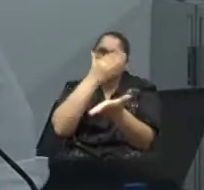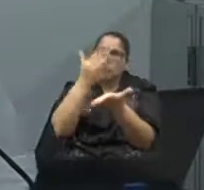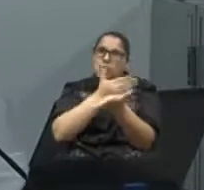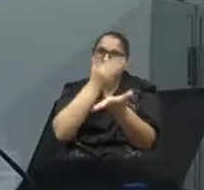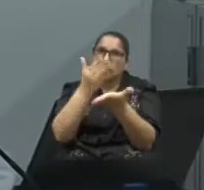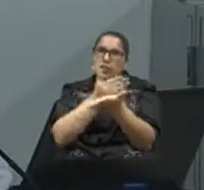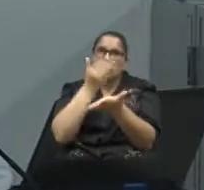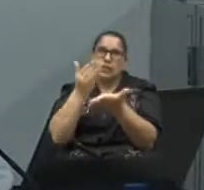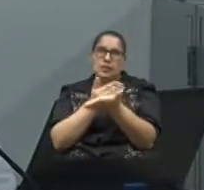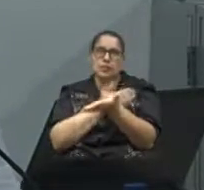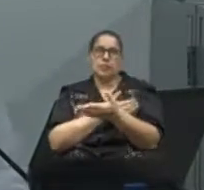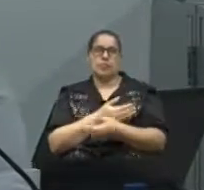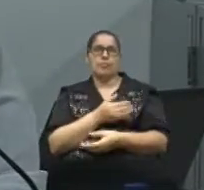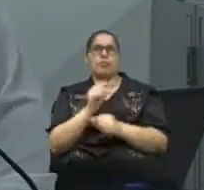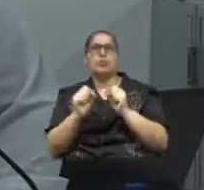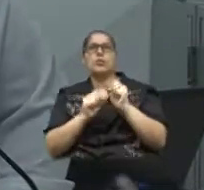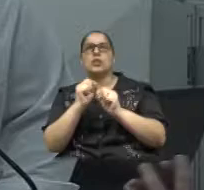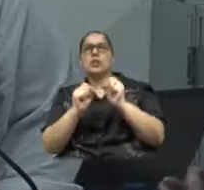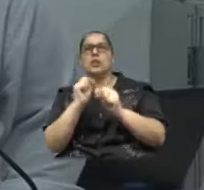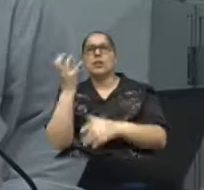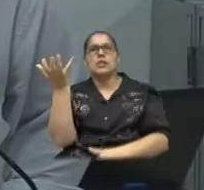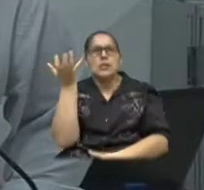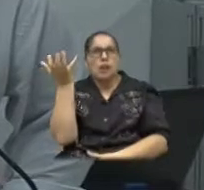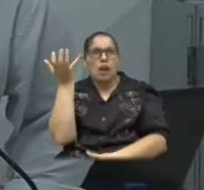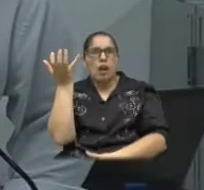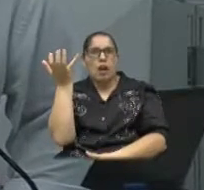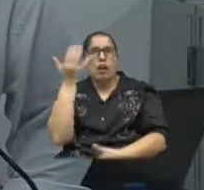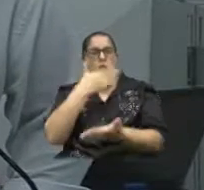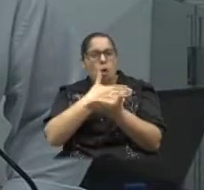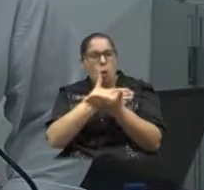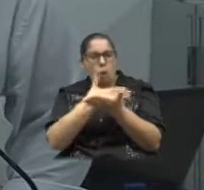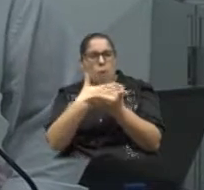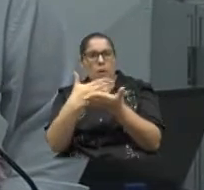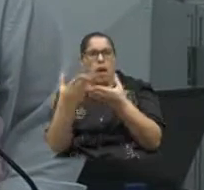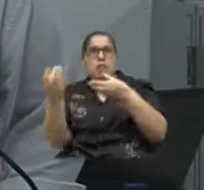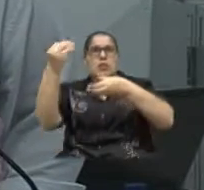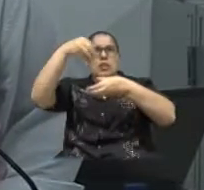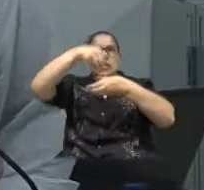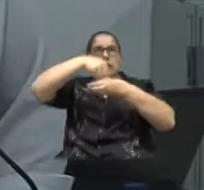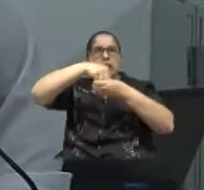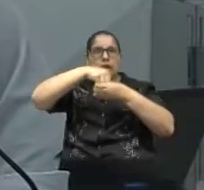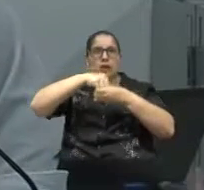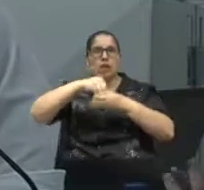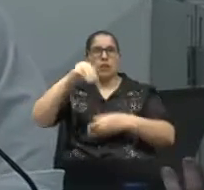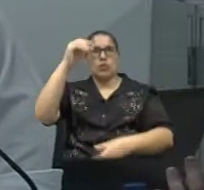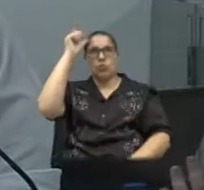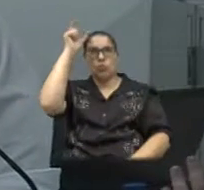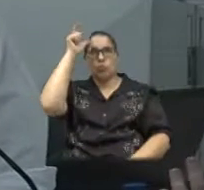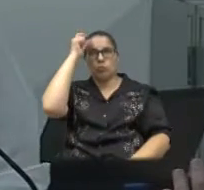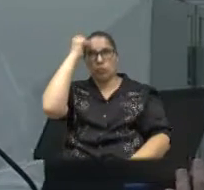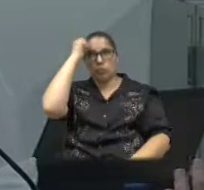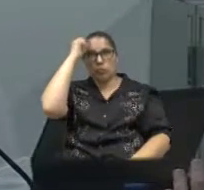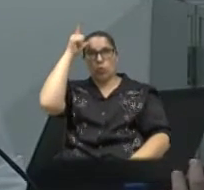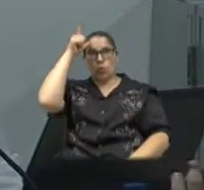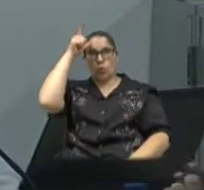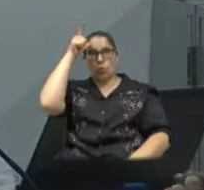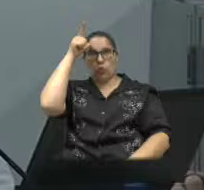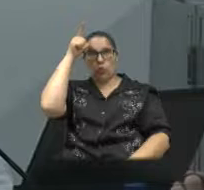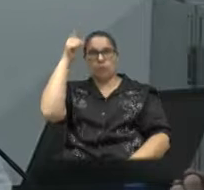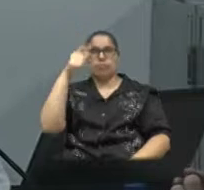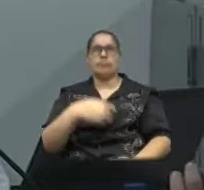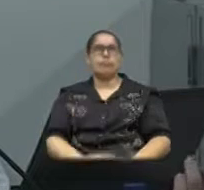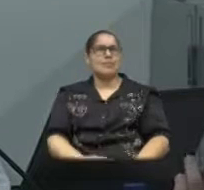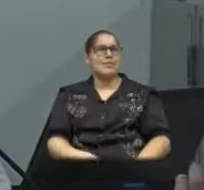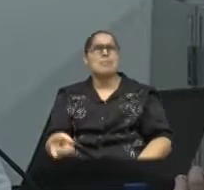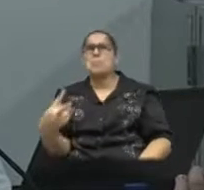entrar pela cultura. E nós temos que estar atento contra essa investida da esquerda. Nós não podemos aceitar